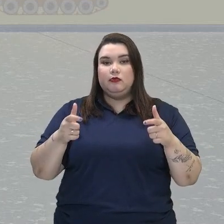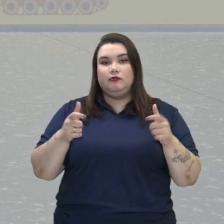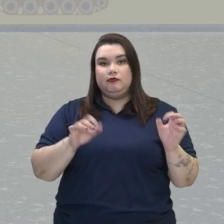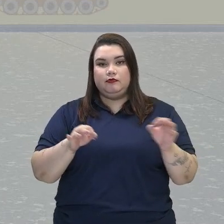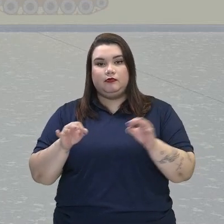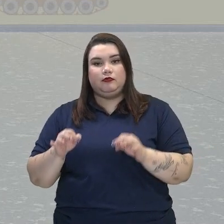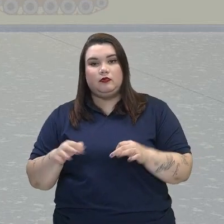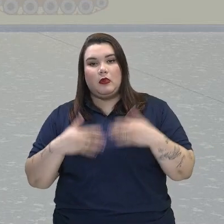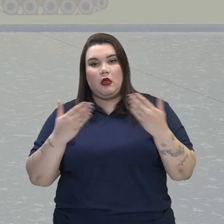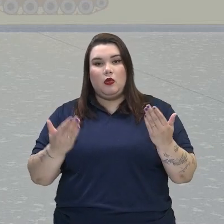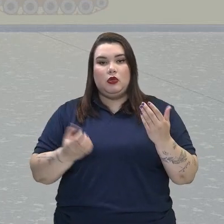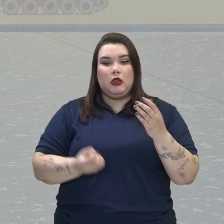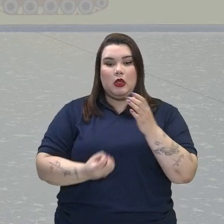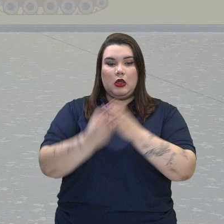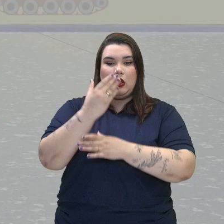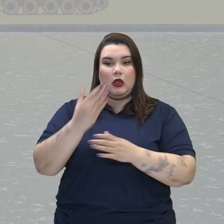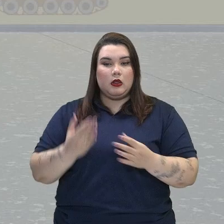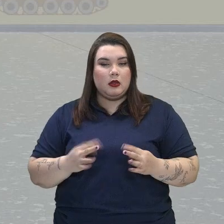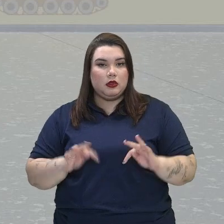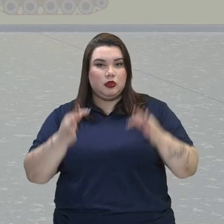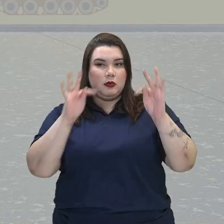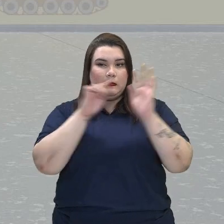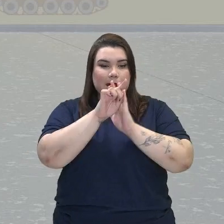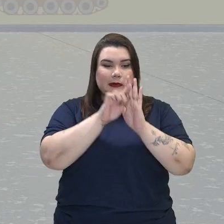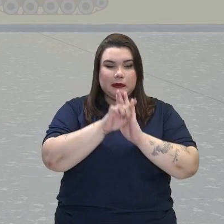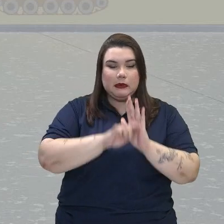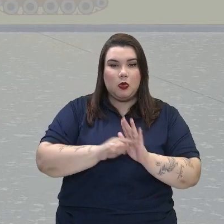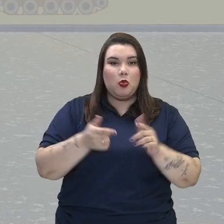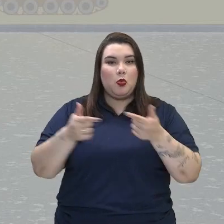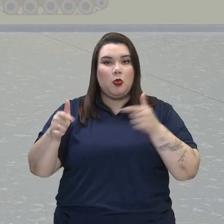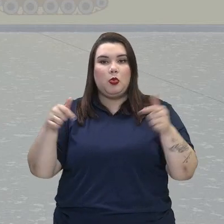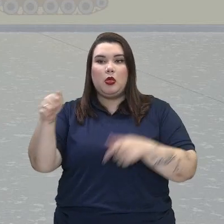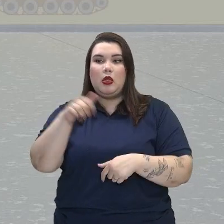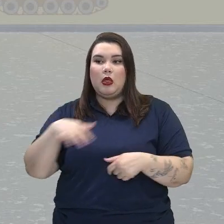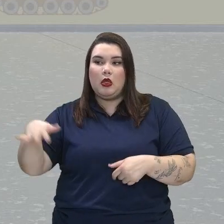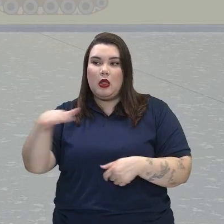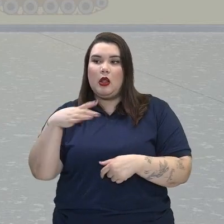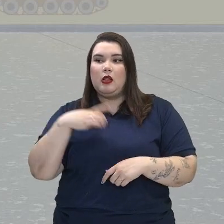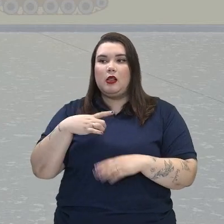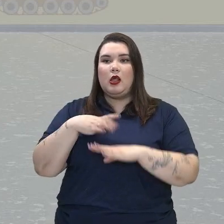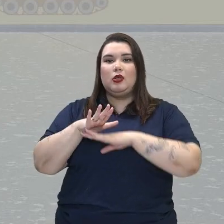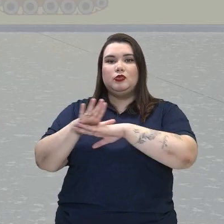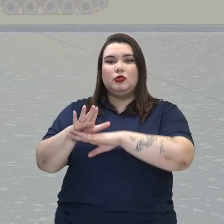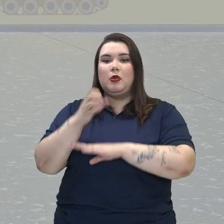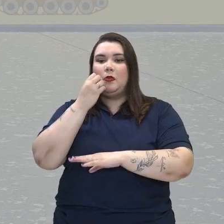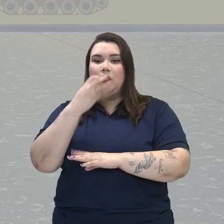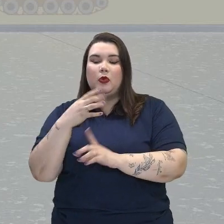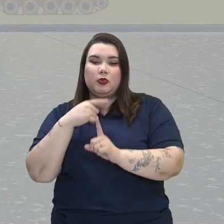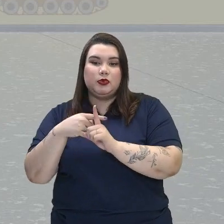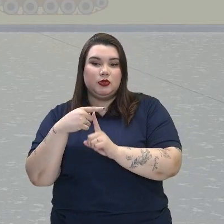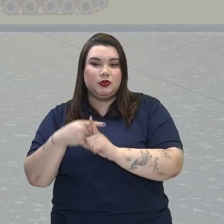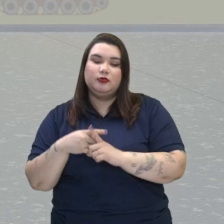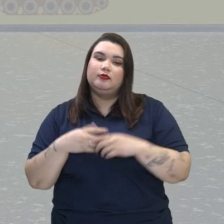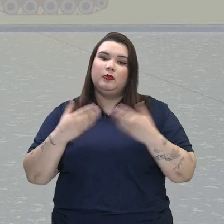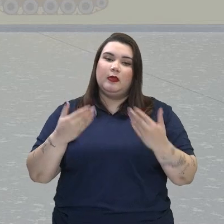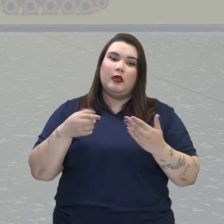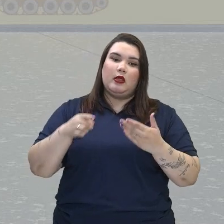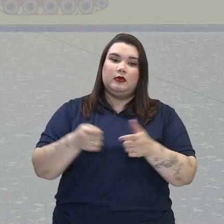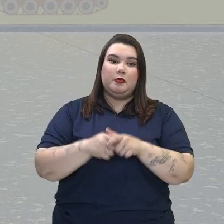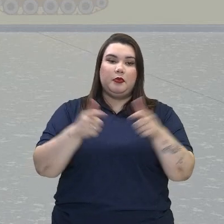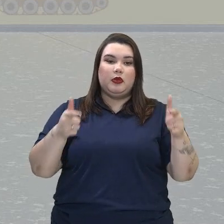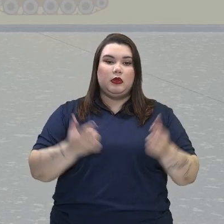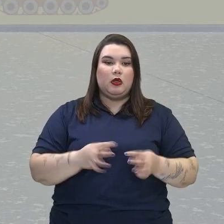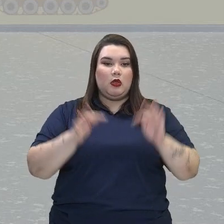do desenvolvimento dessas pesquisas, outros setores serão beneficiados. E muitas dessas tecnologias, elas